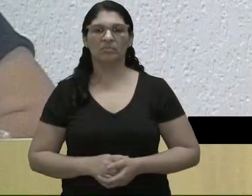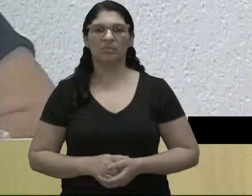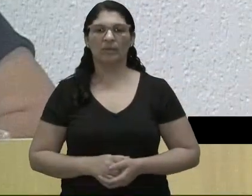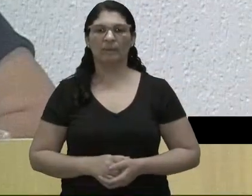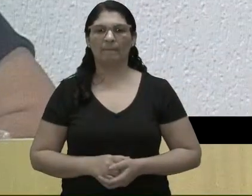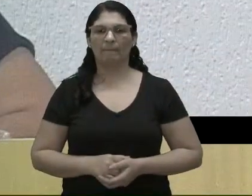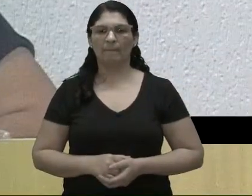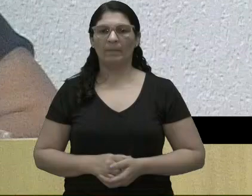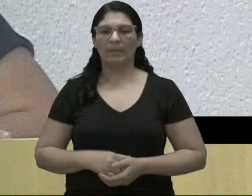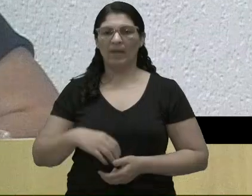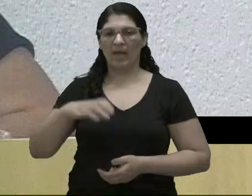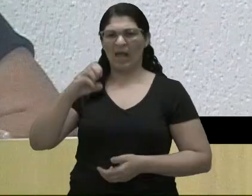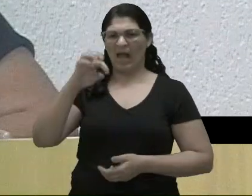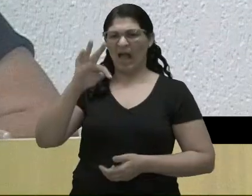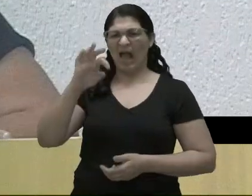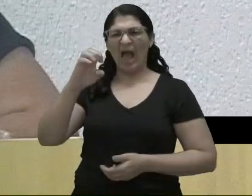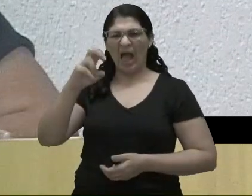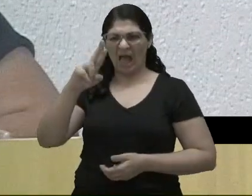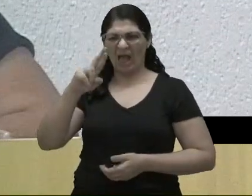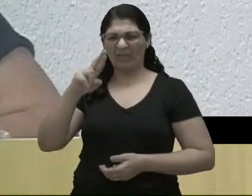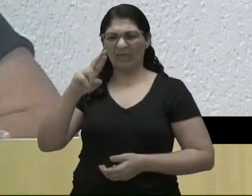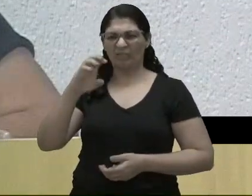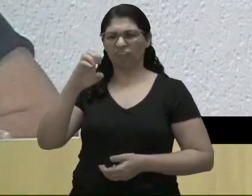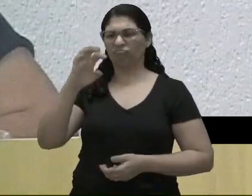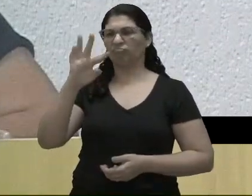Não é a Éder, não, né? É de IDEC. É que